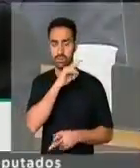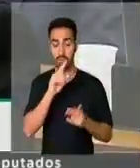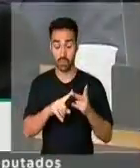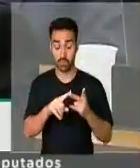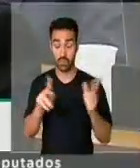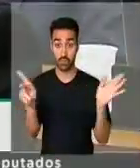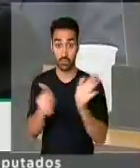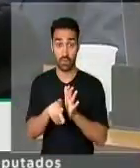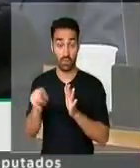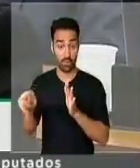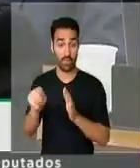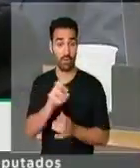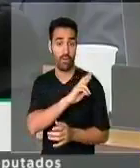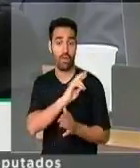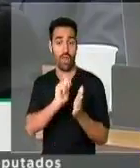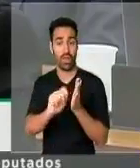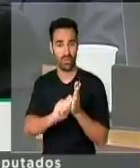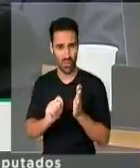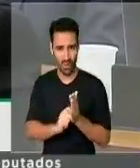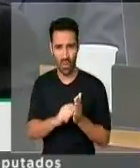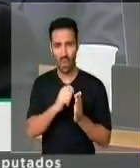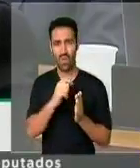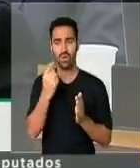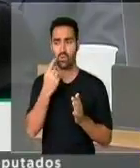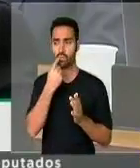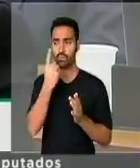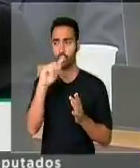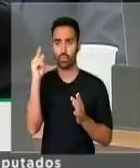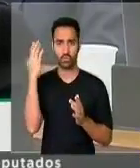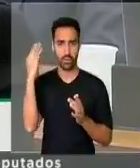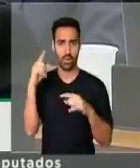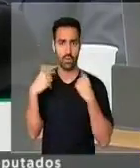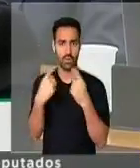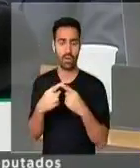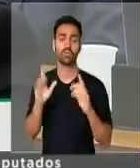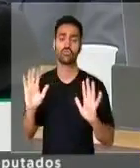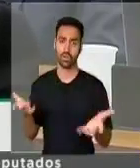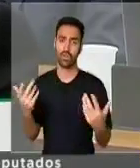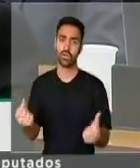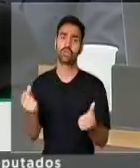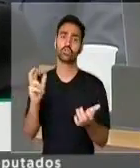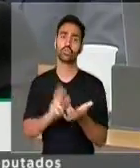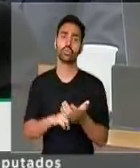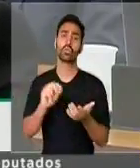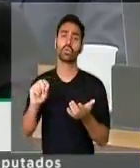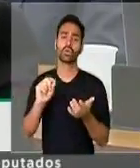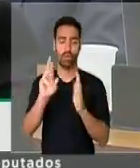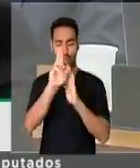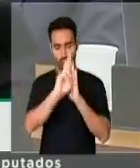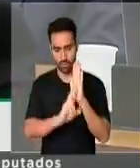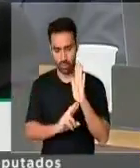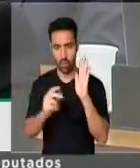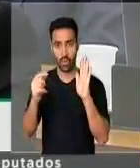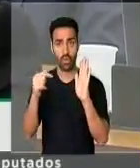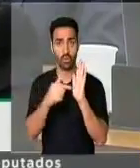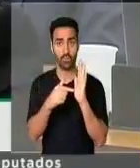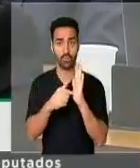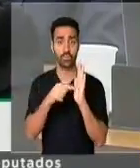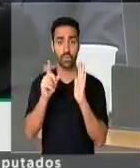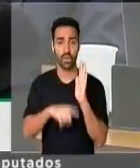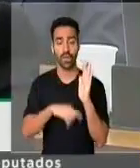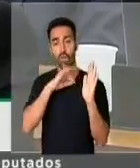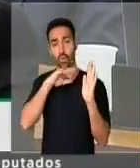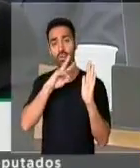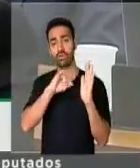próprio relator, na última sessão, reconheceu que o relatório, e isso eu estou dizendo, o relatório é